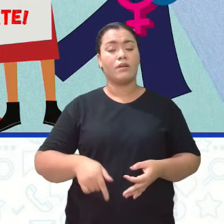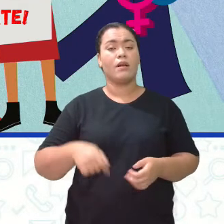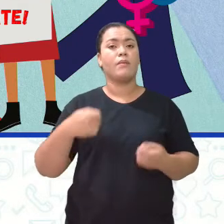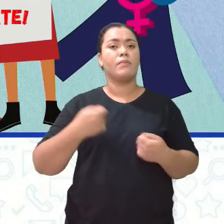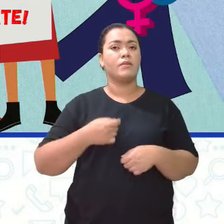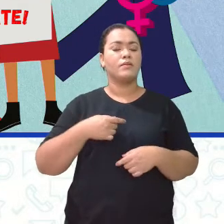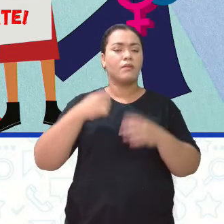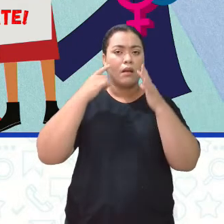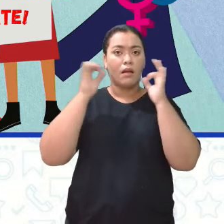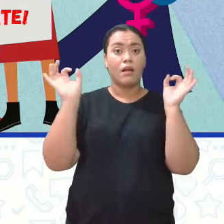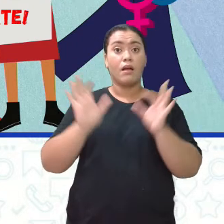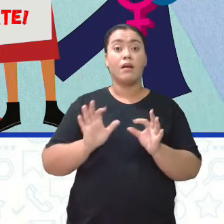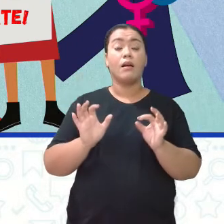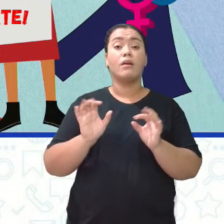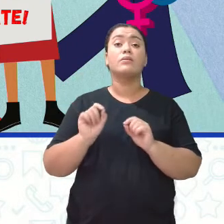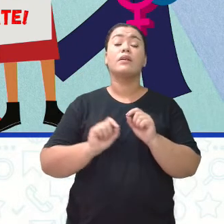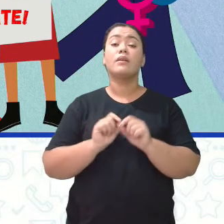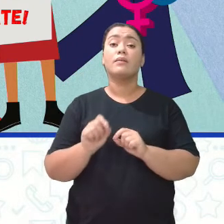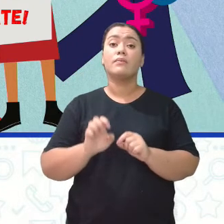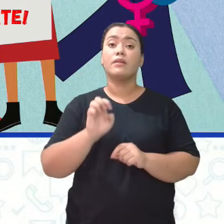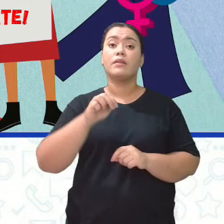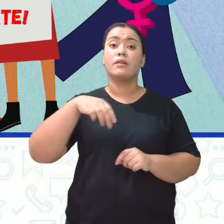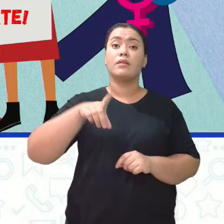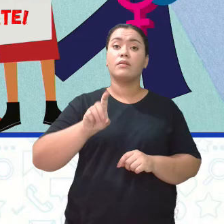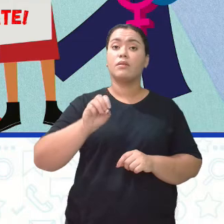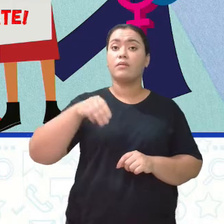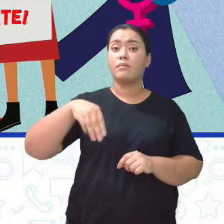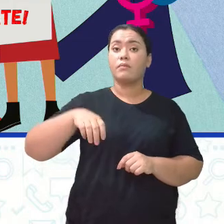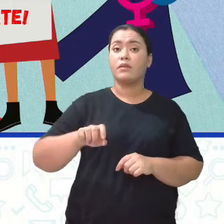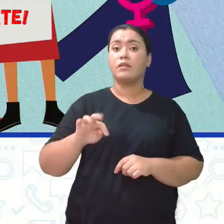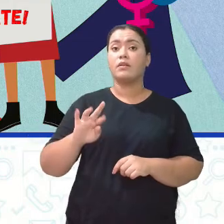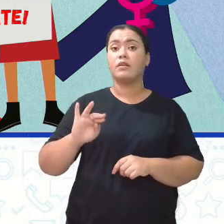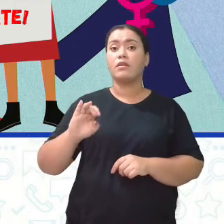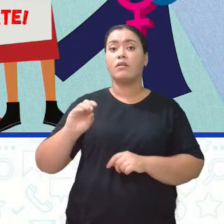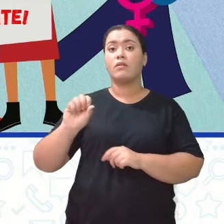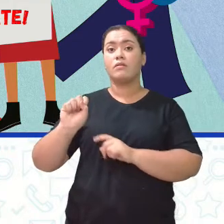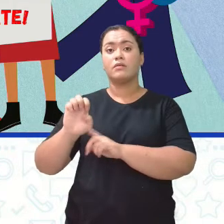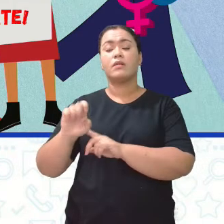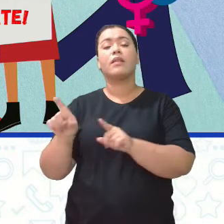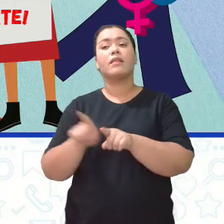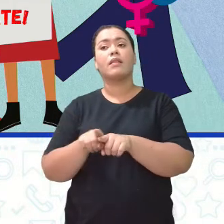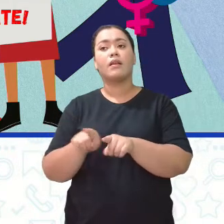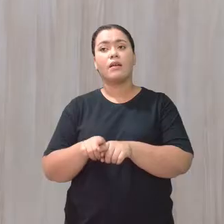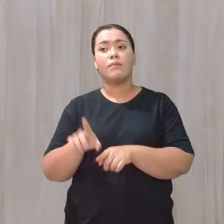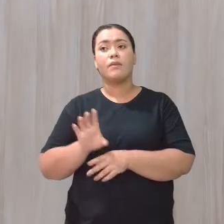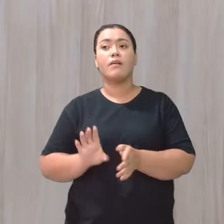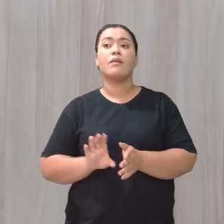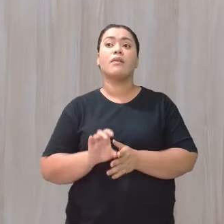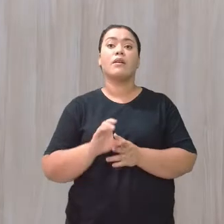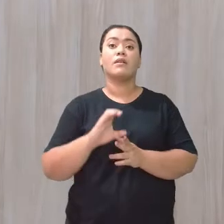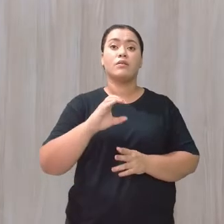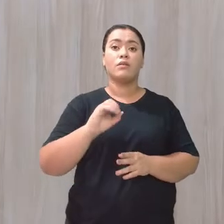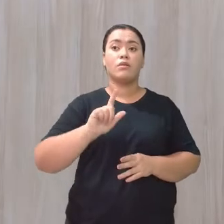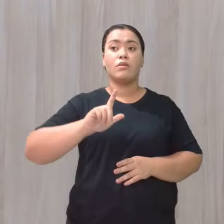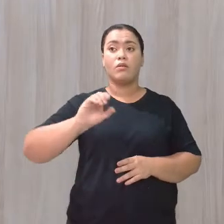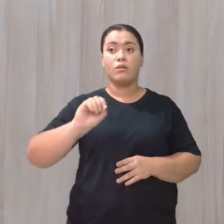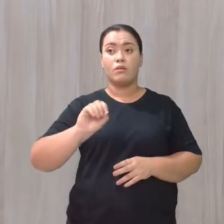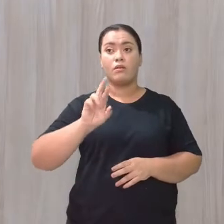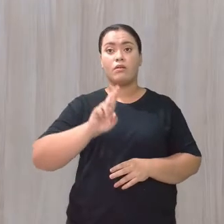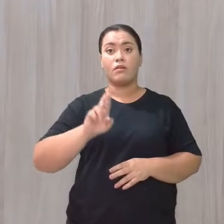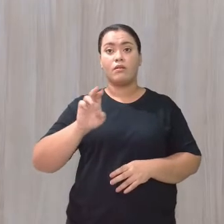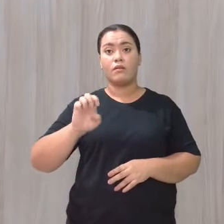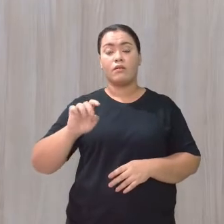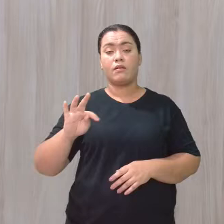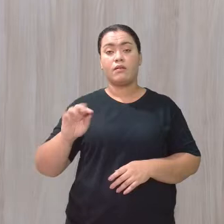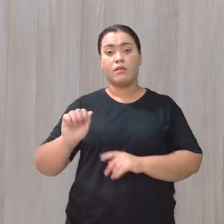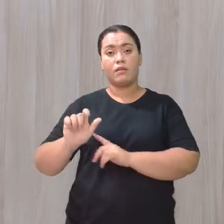conscientização, endometriose e o câncer de colo retal. Então, vou trazer aqui a professora Isabel para ela já dizer como está o nosso chat